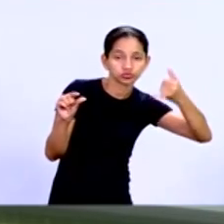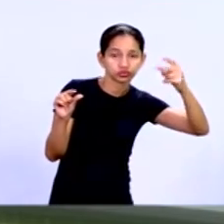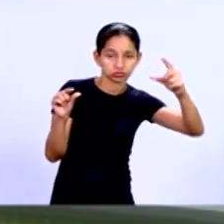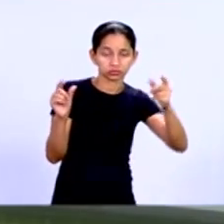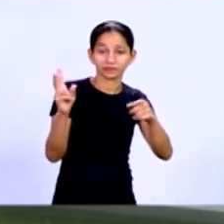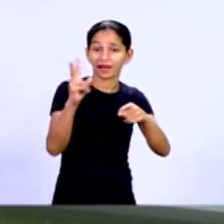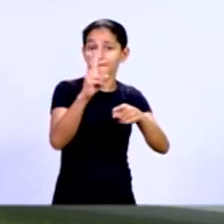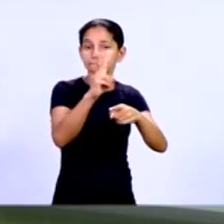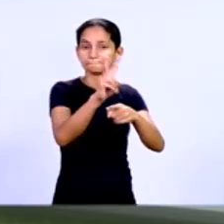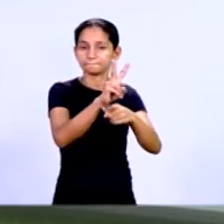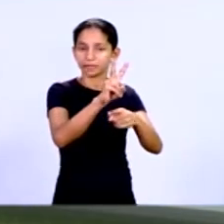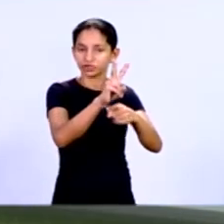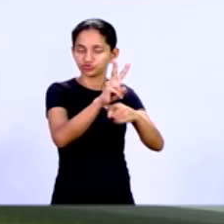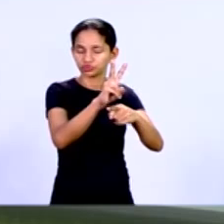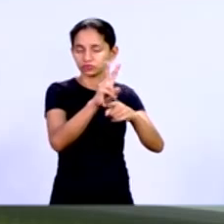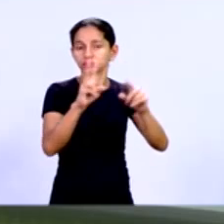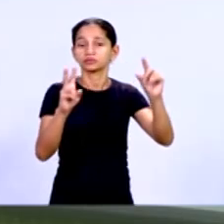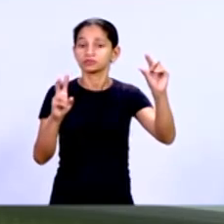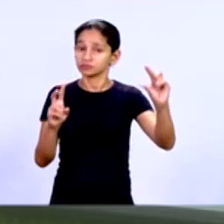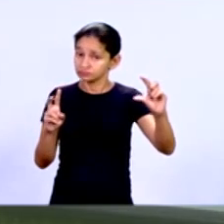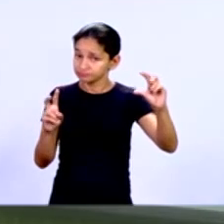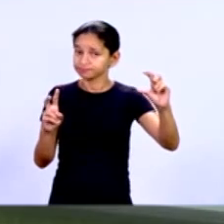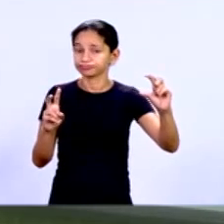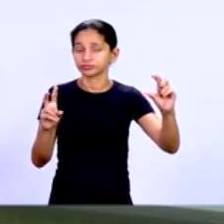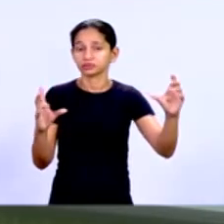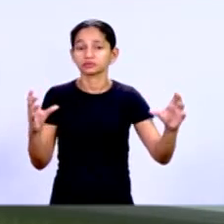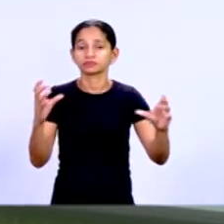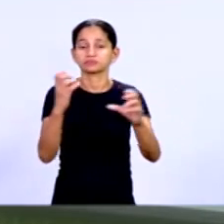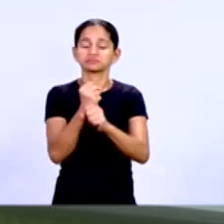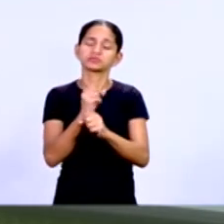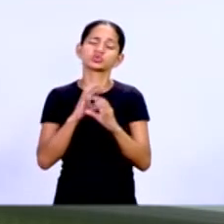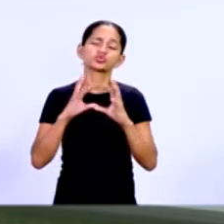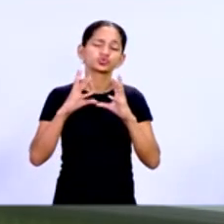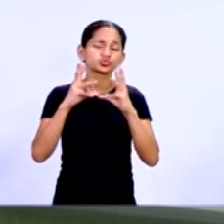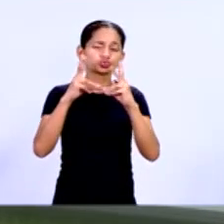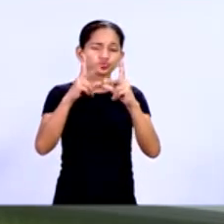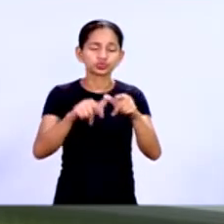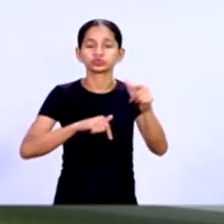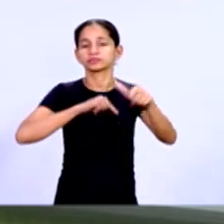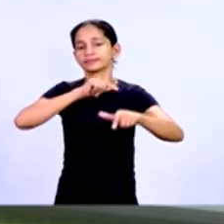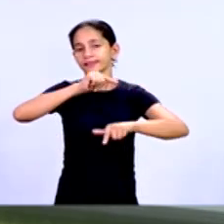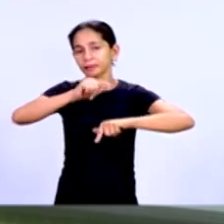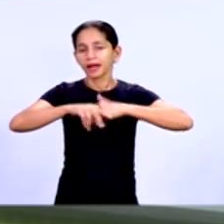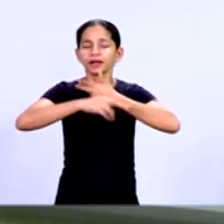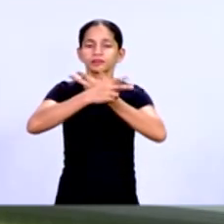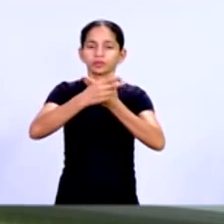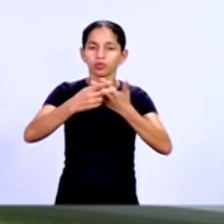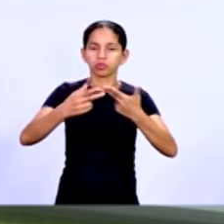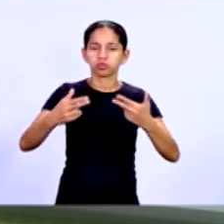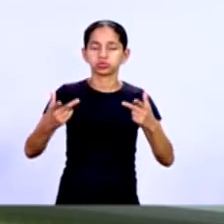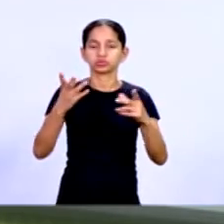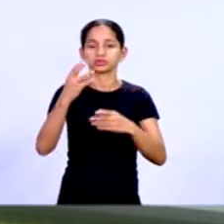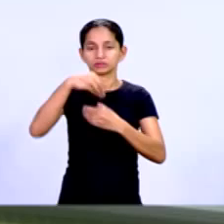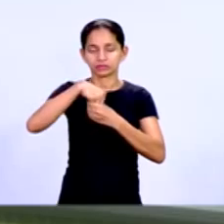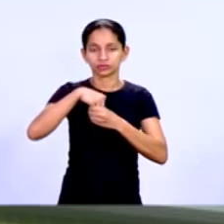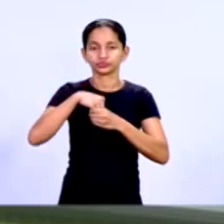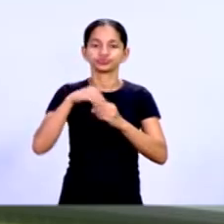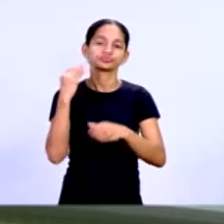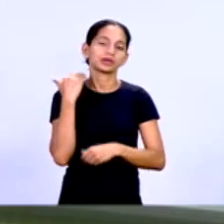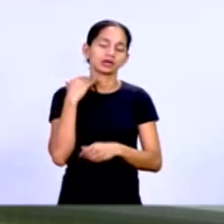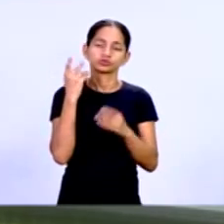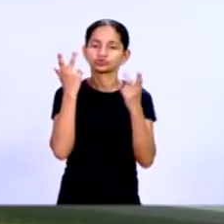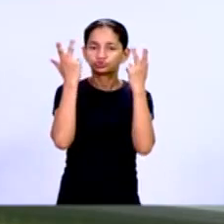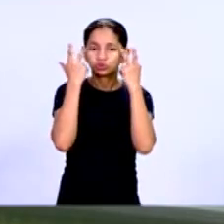pagando ao superavitário, inclui suas taxas administrativas e todos os custos que estão envolvidos na transação financeira.